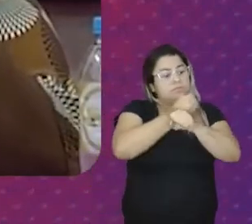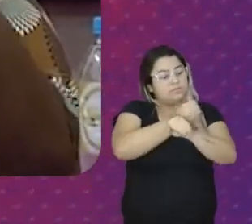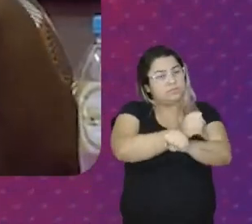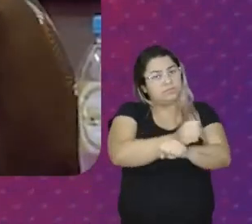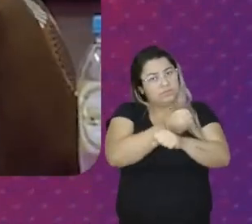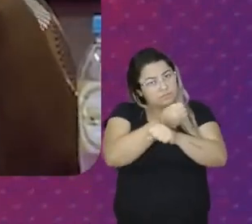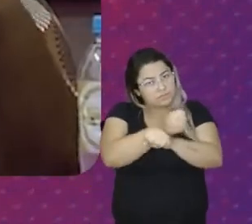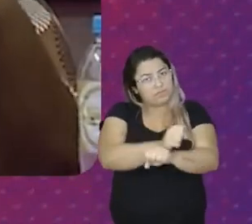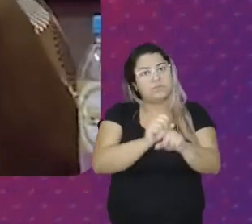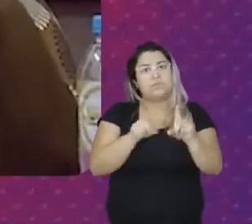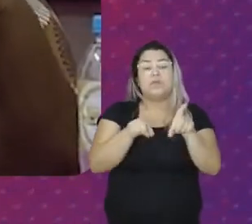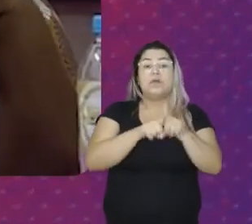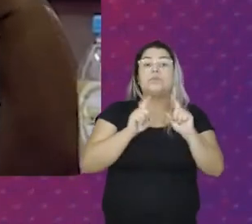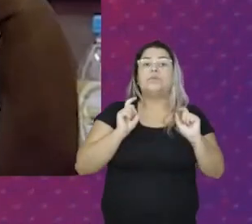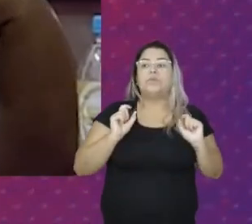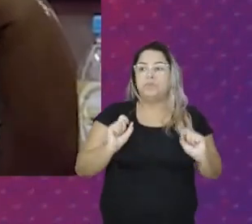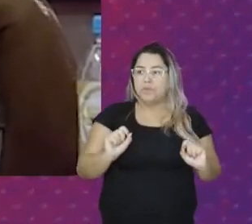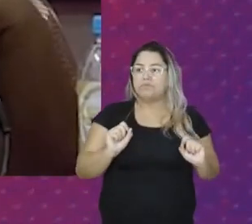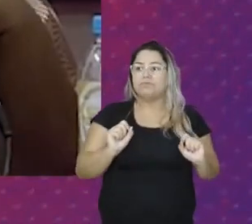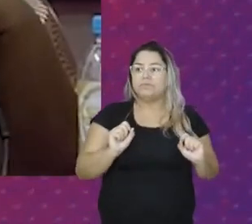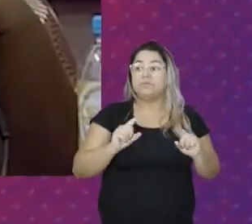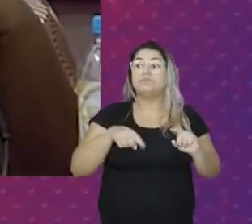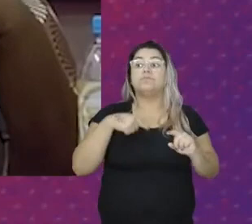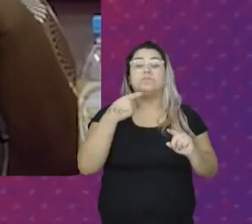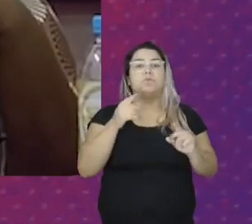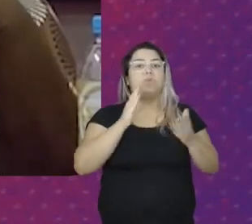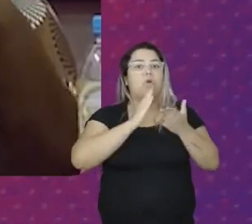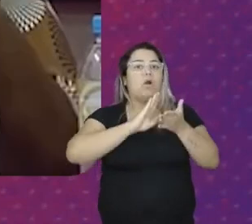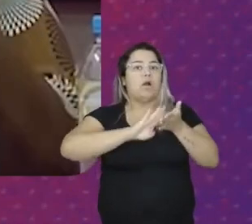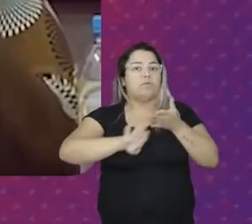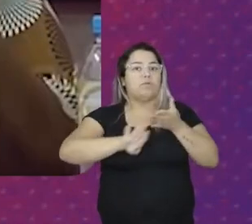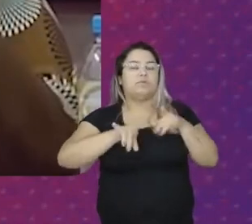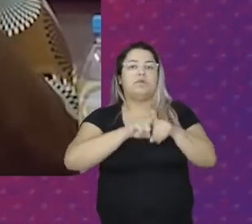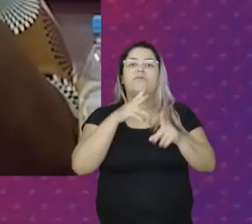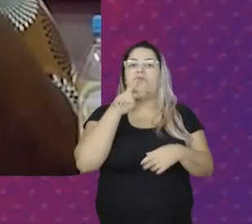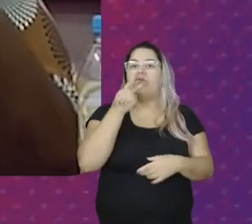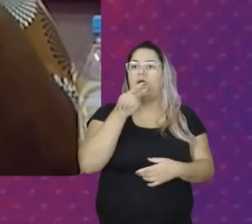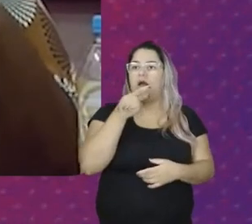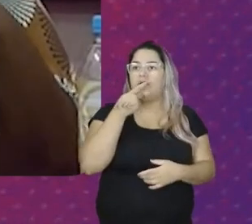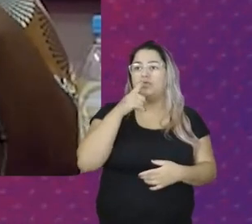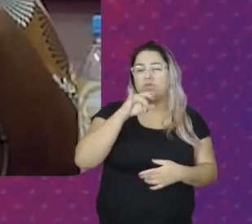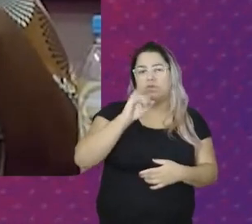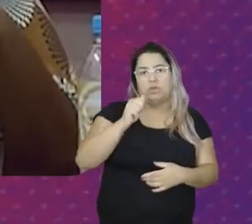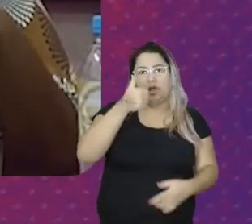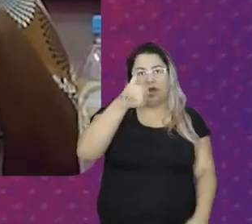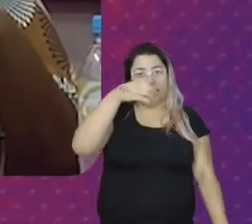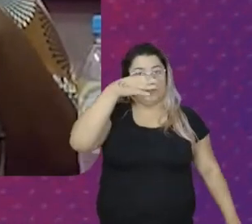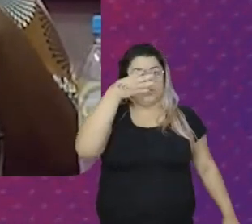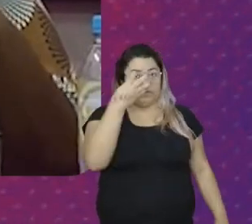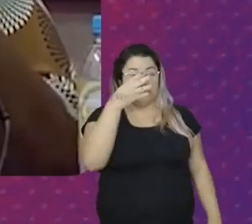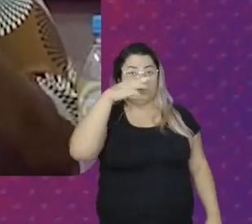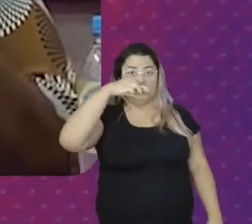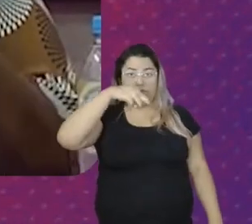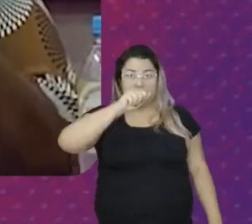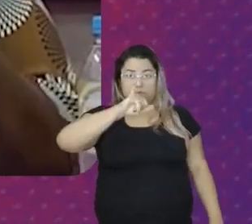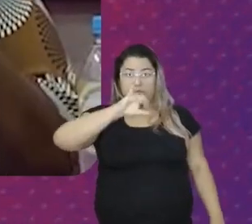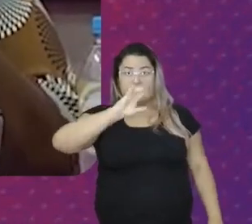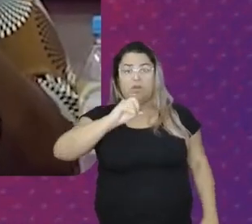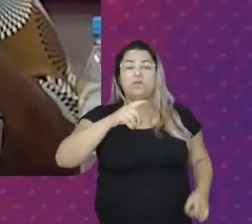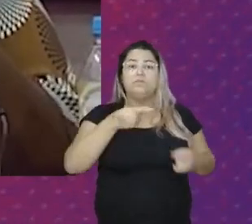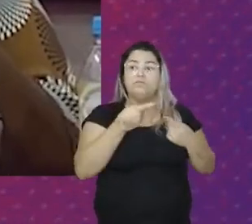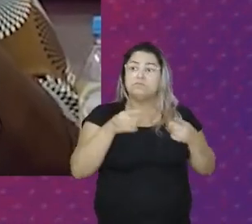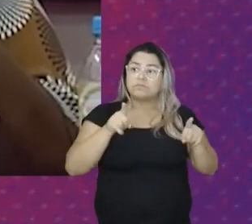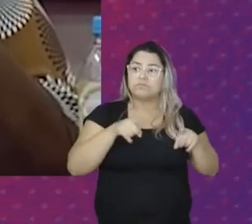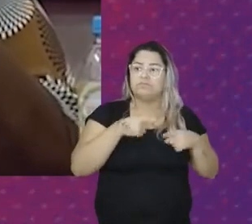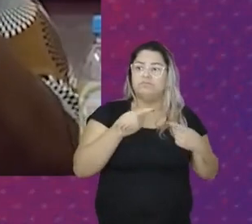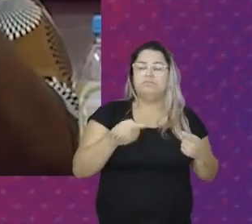escravizada e que, pós-abolição, a gente fala, no dia 14 de maio, essa é uma música do